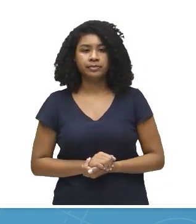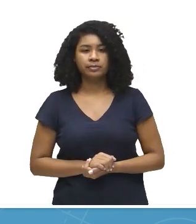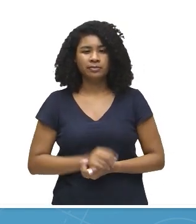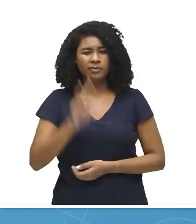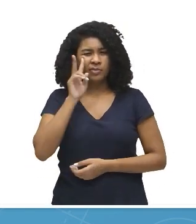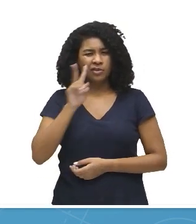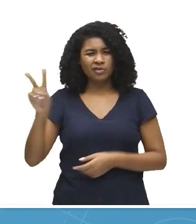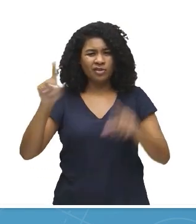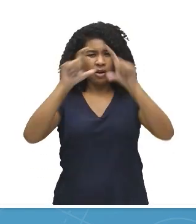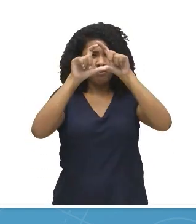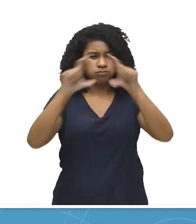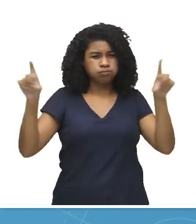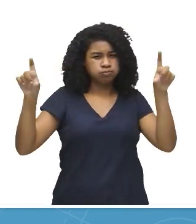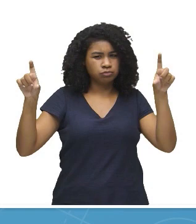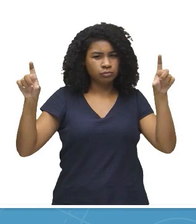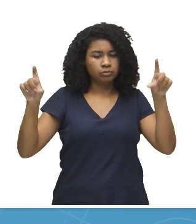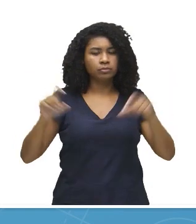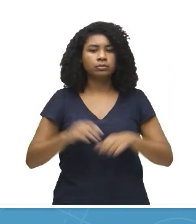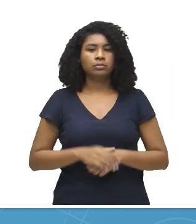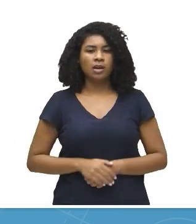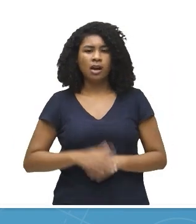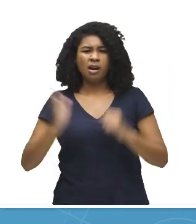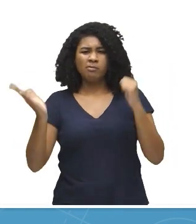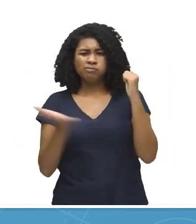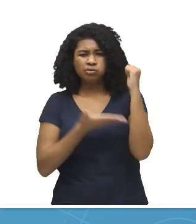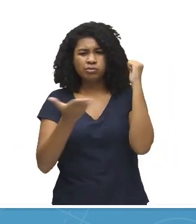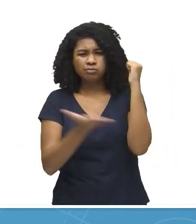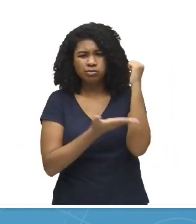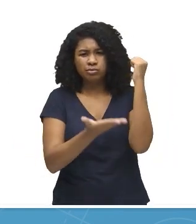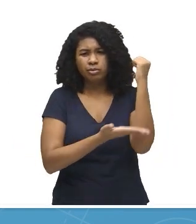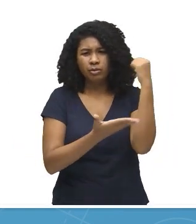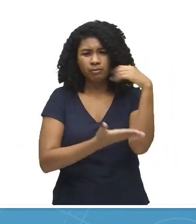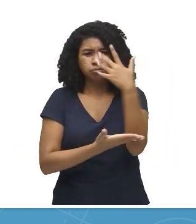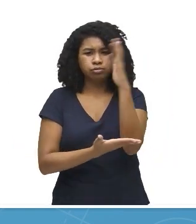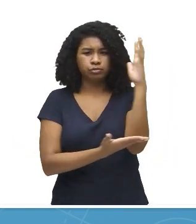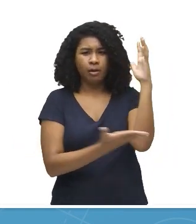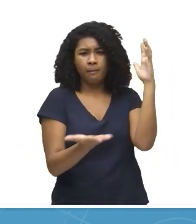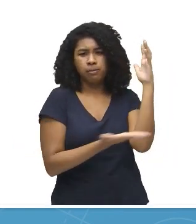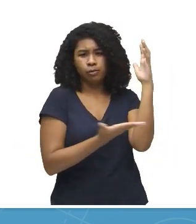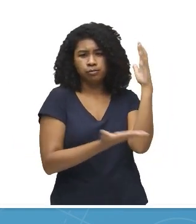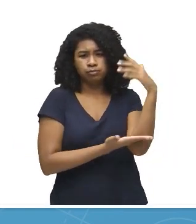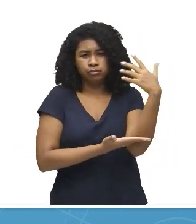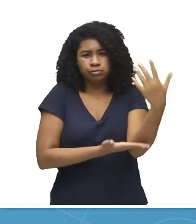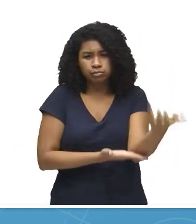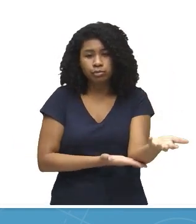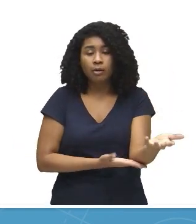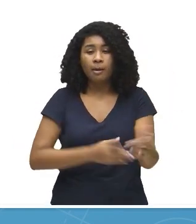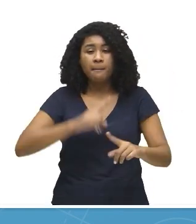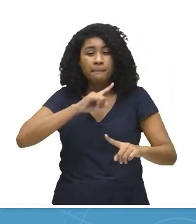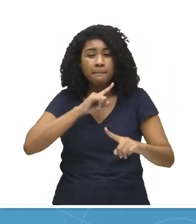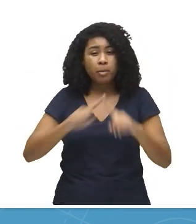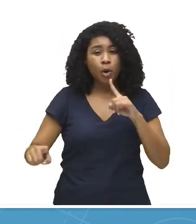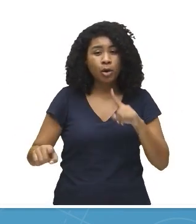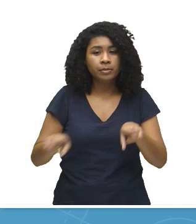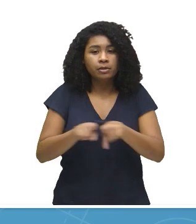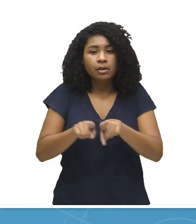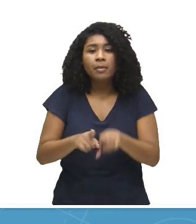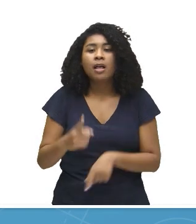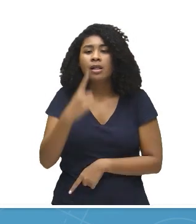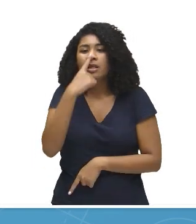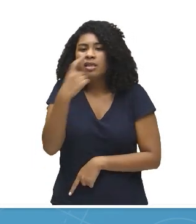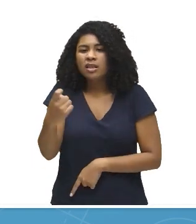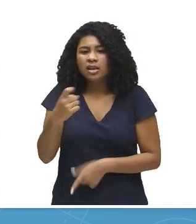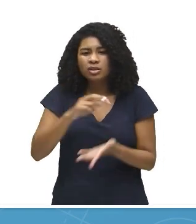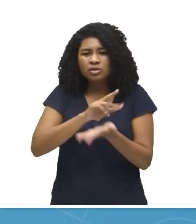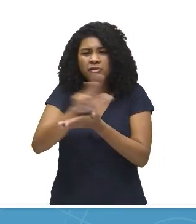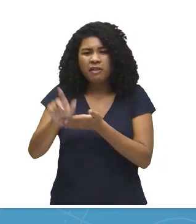nessa placa, né? É crime desmatar, ocupar e jogar lixo nesse local. Está escrito aí na placa, olha, no meio